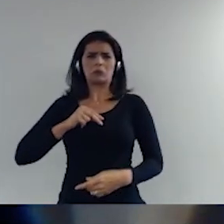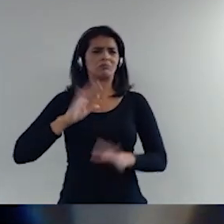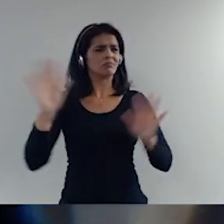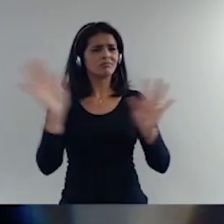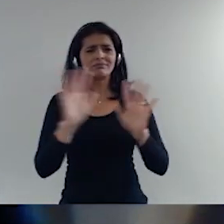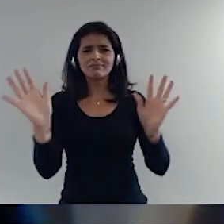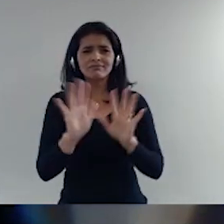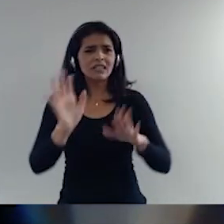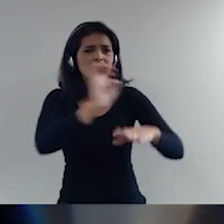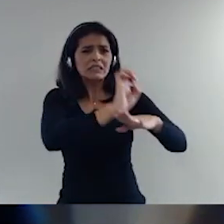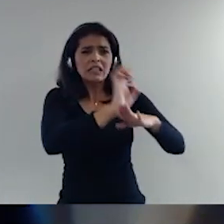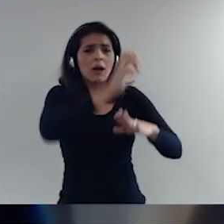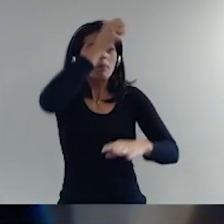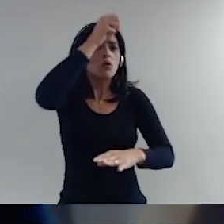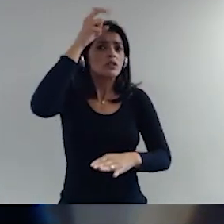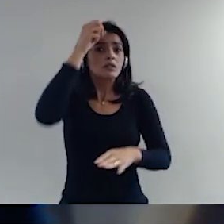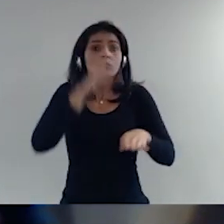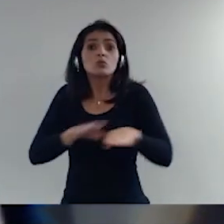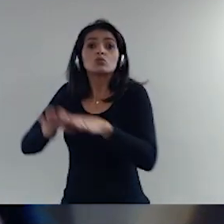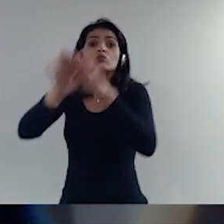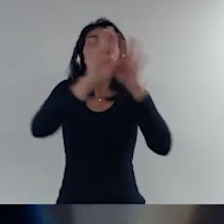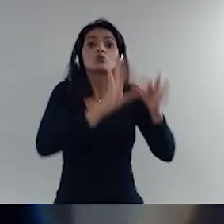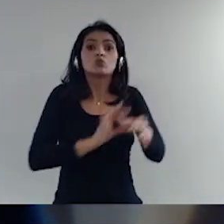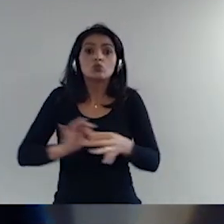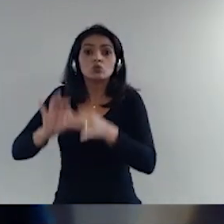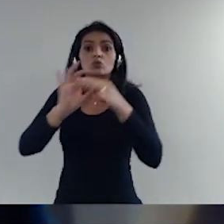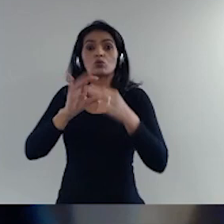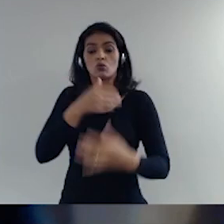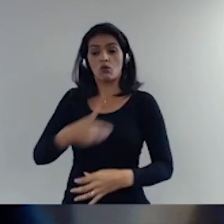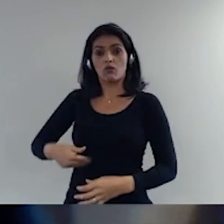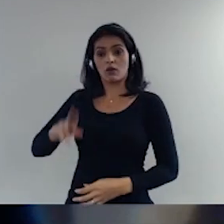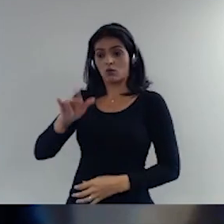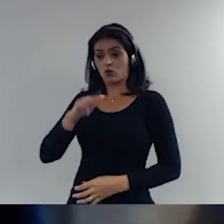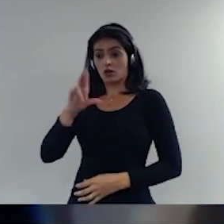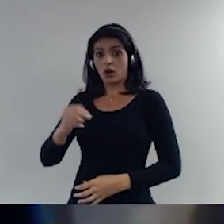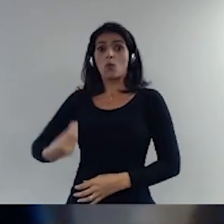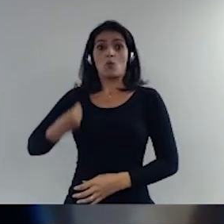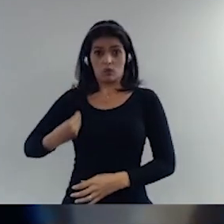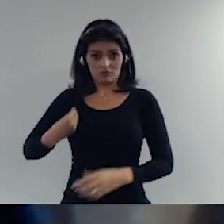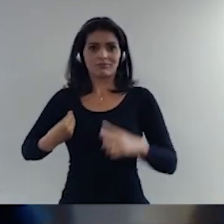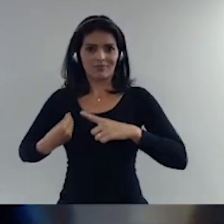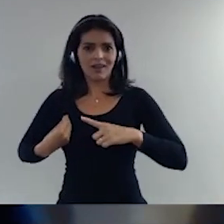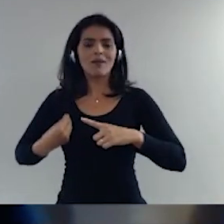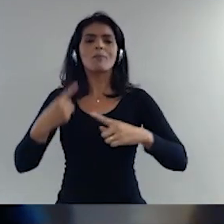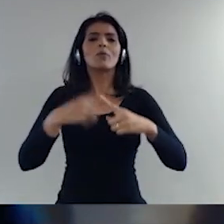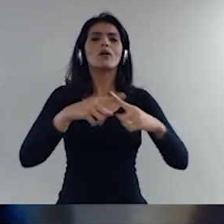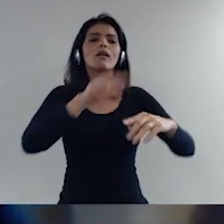estados e com os municípios. A federação, a União só existe porque os estados